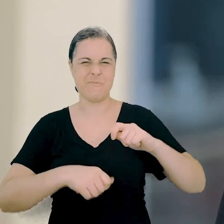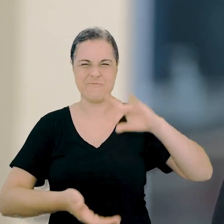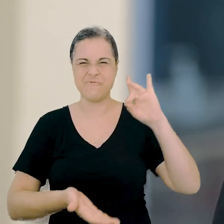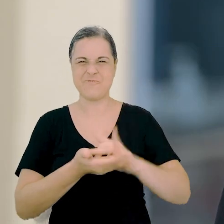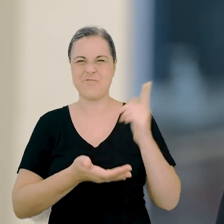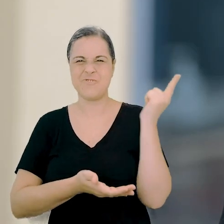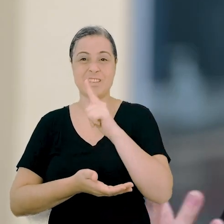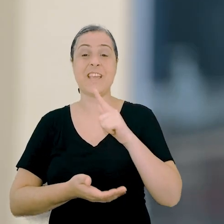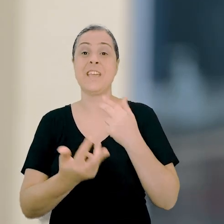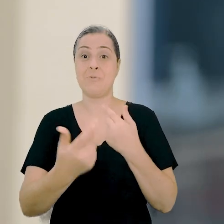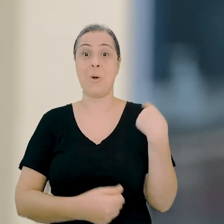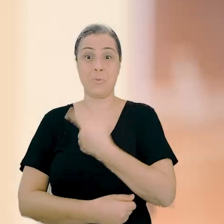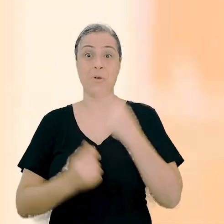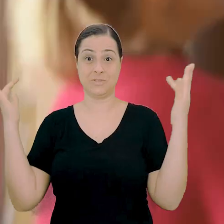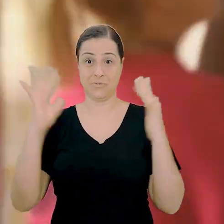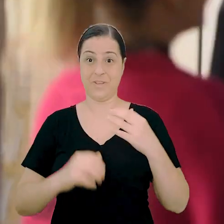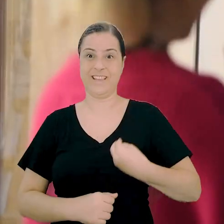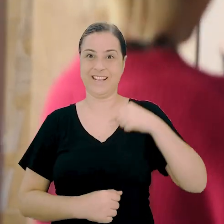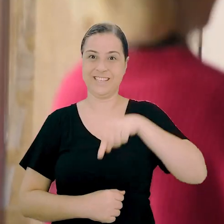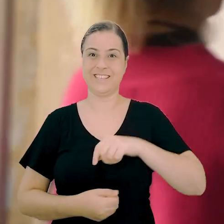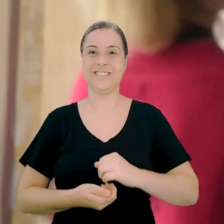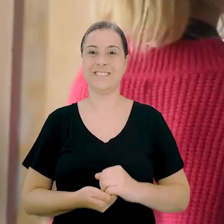gente realizou o nosso, de poder reuni-las aqui.